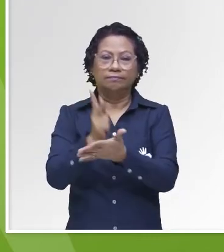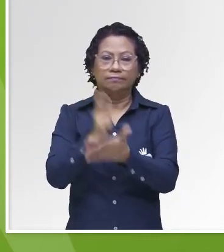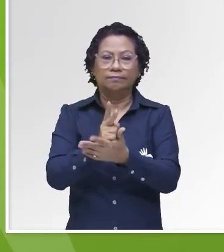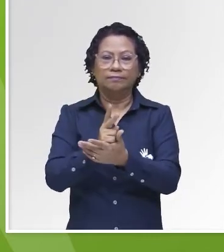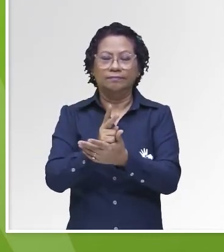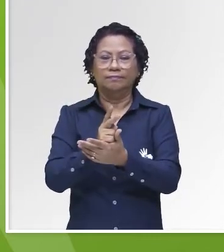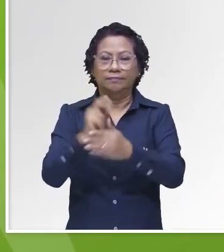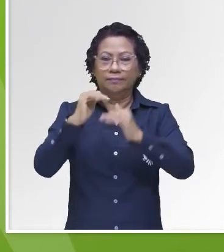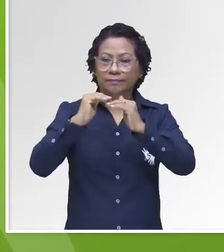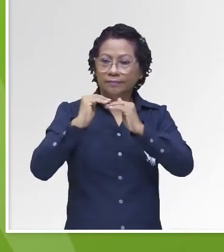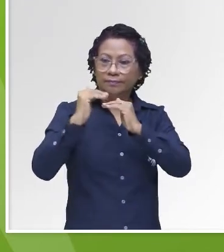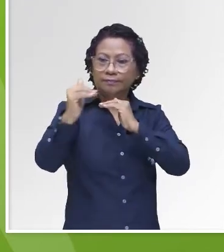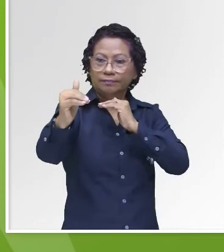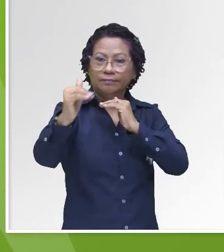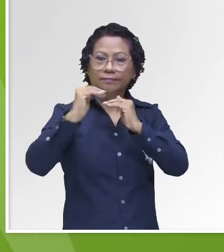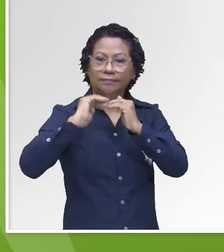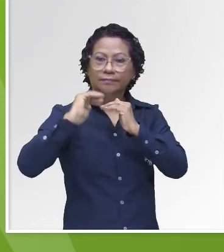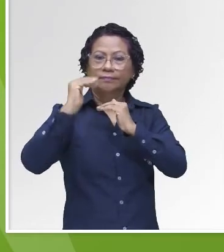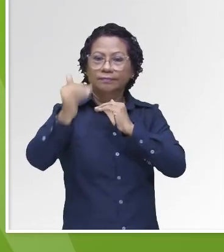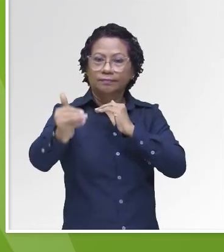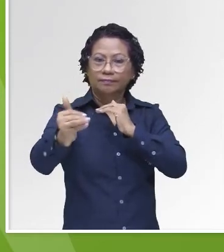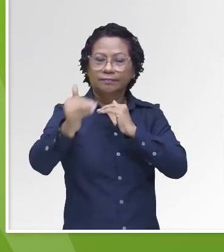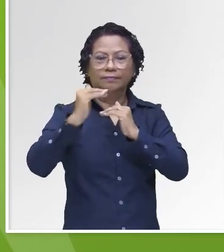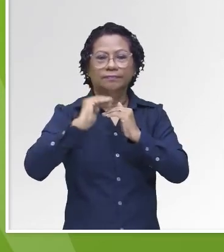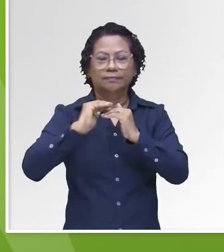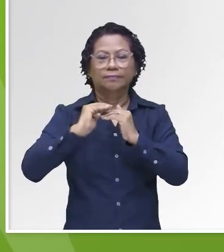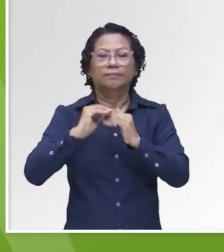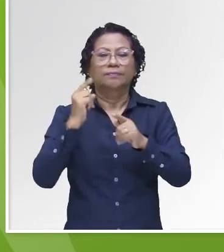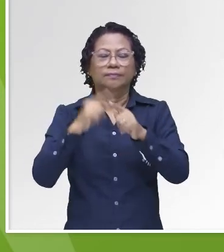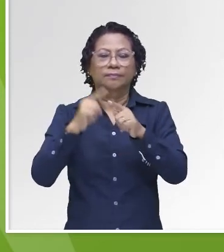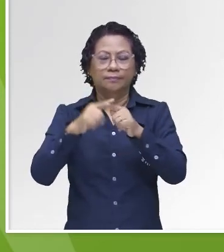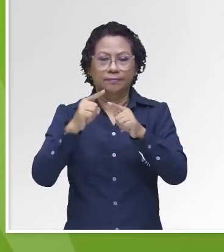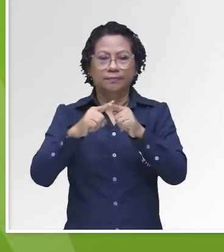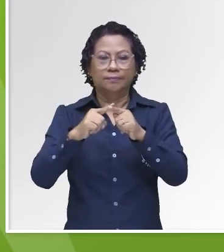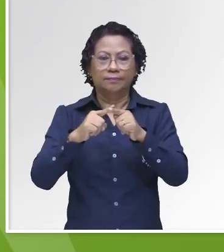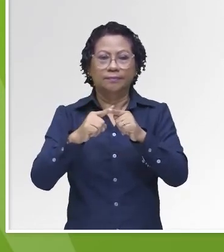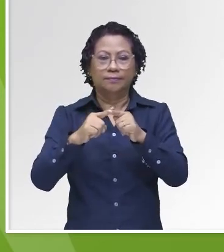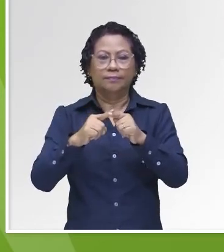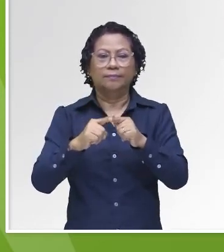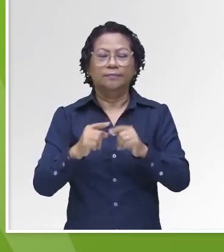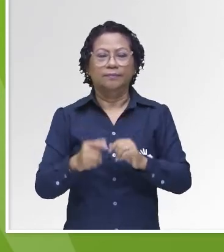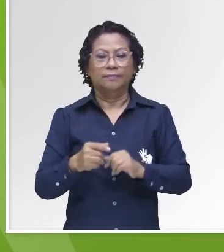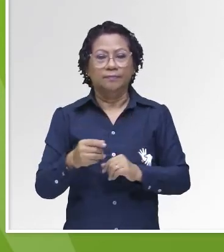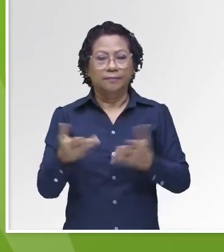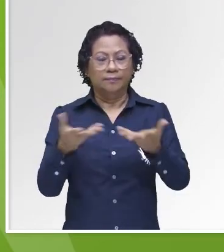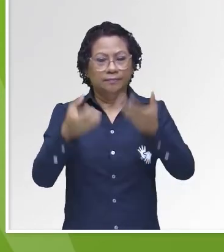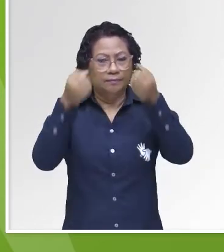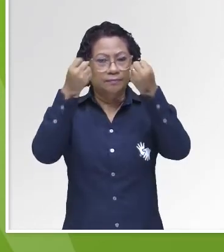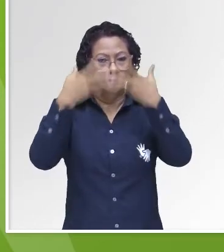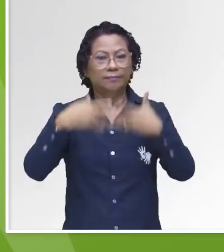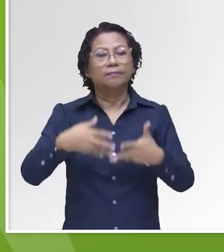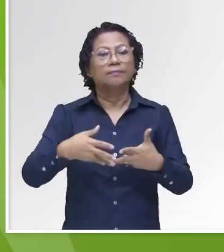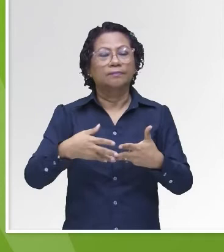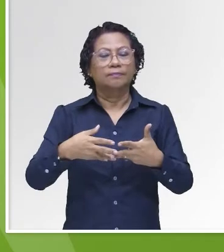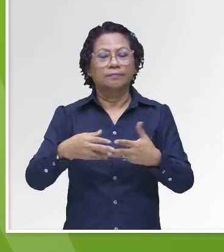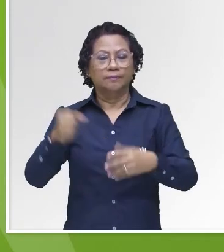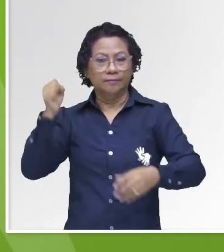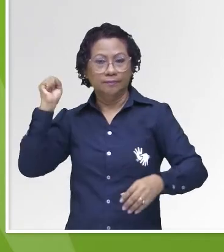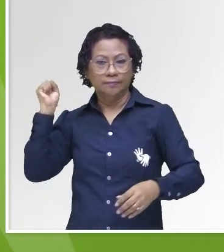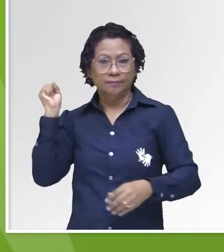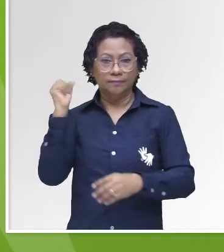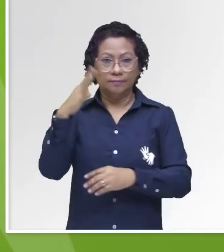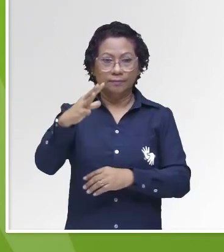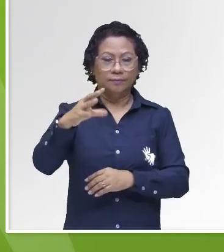agorinha. Olha só. O lançamento oblíquo, que agora nós estamos estudando, lançamento